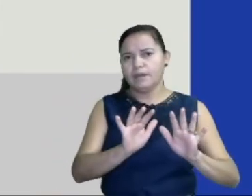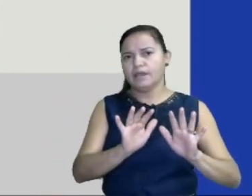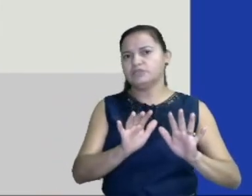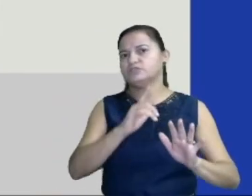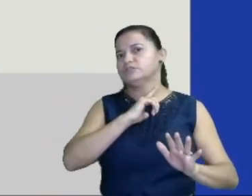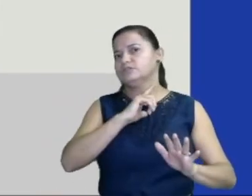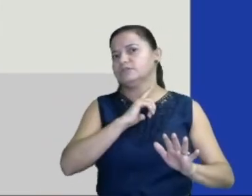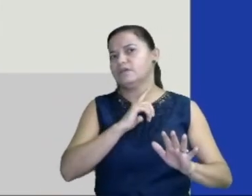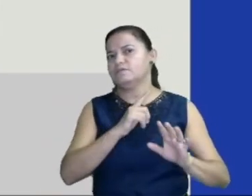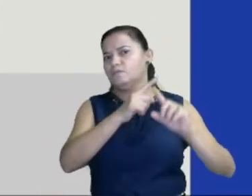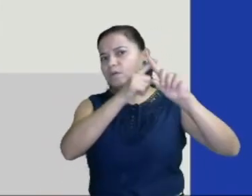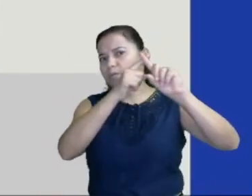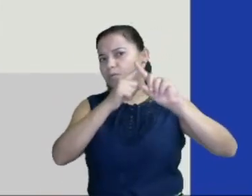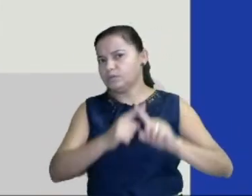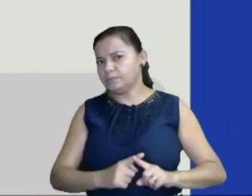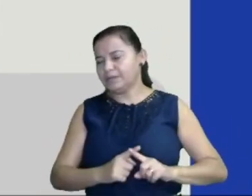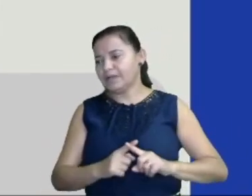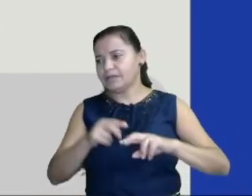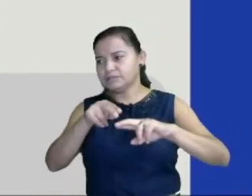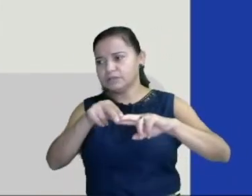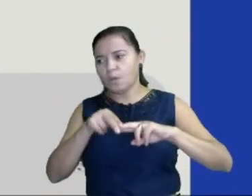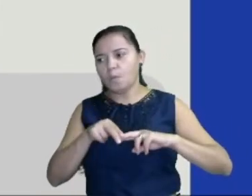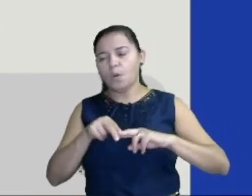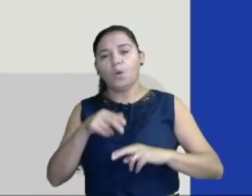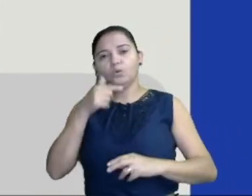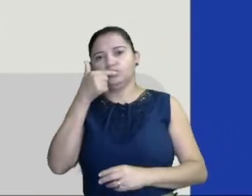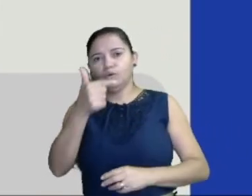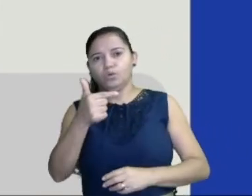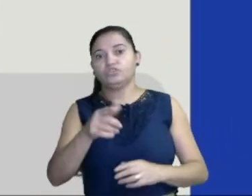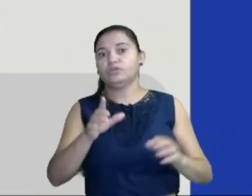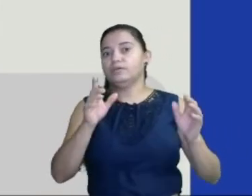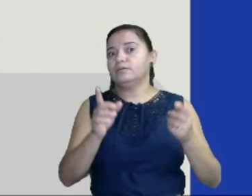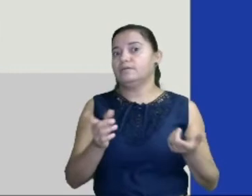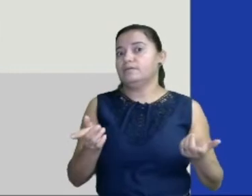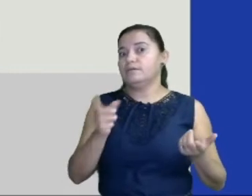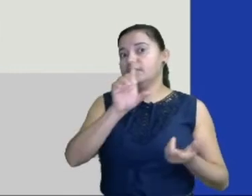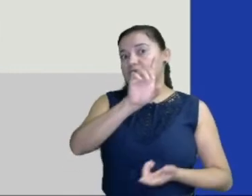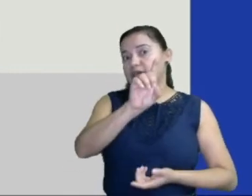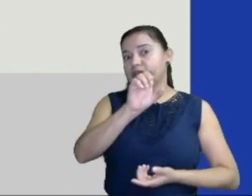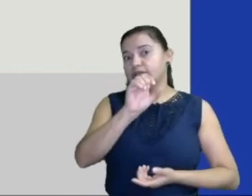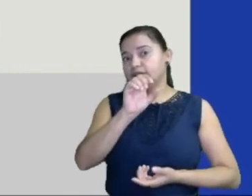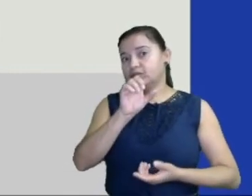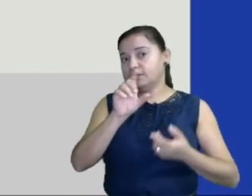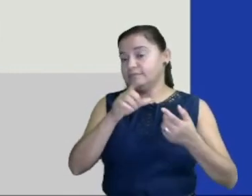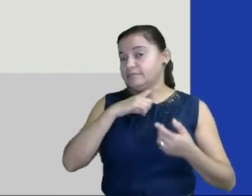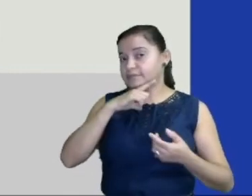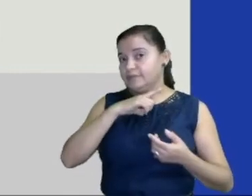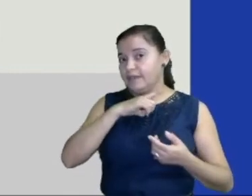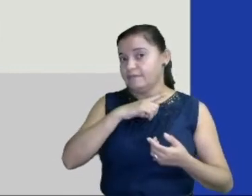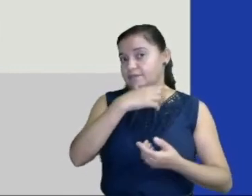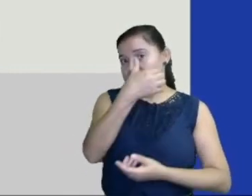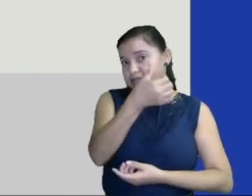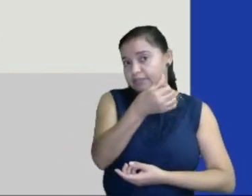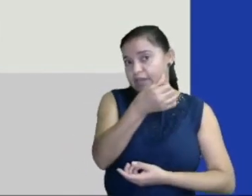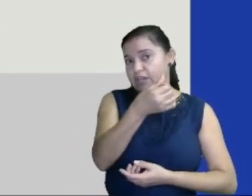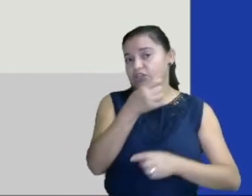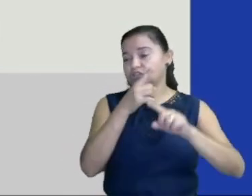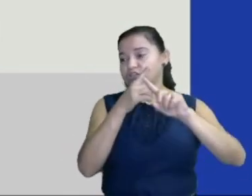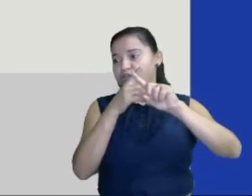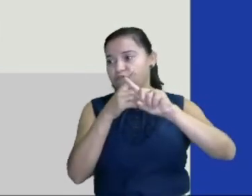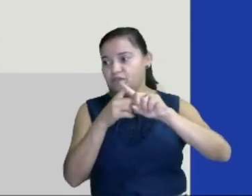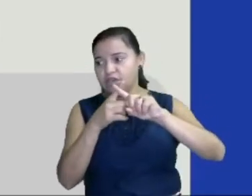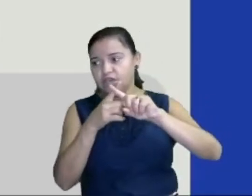por dois em cada um né tanto no dividendo quanto um divisor 6 x 2 12 Olha a